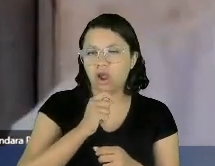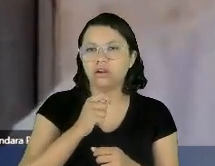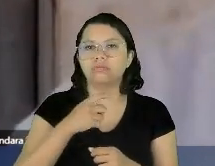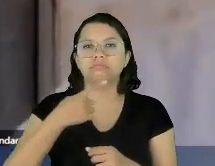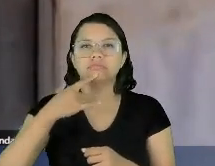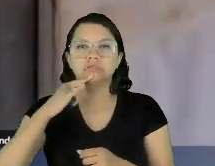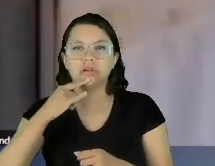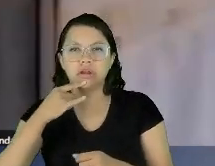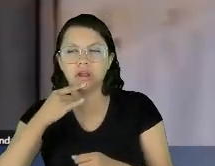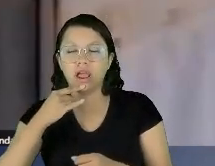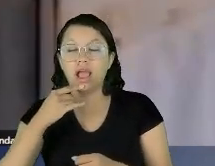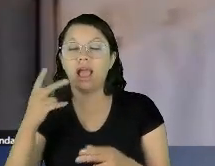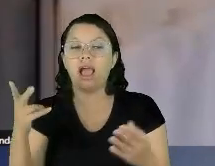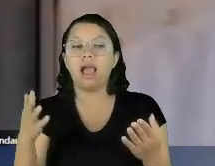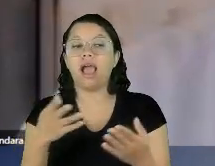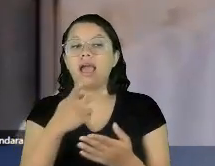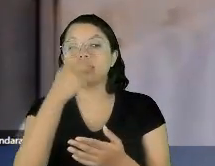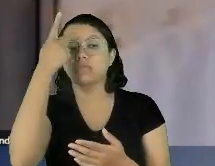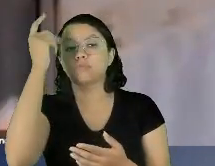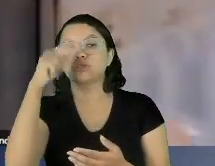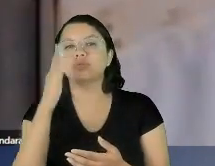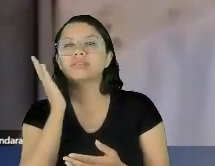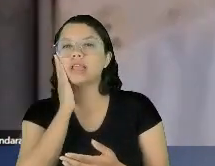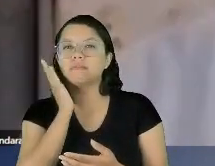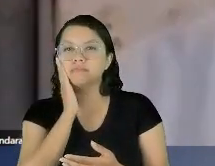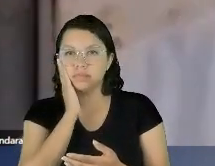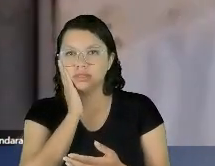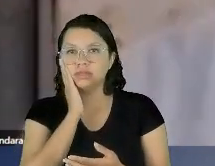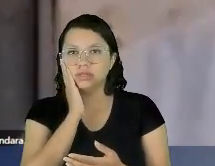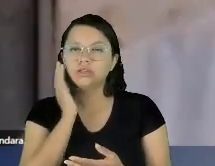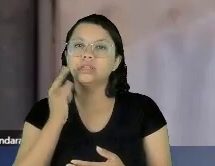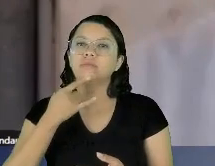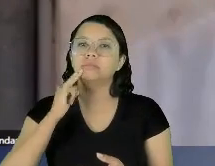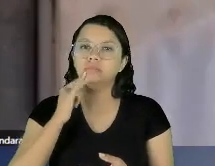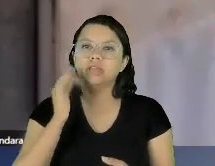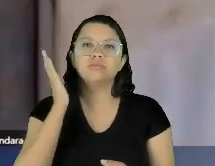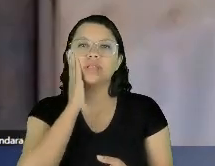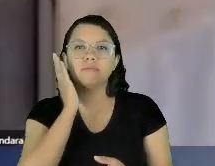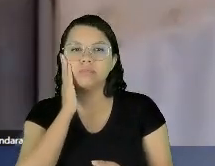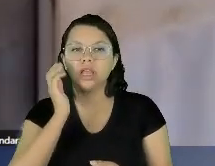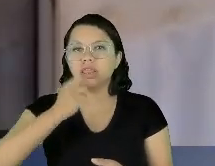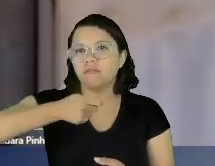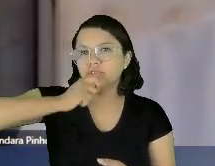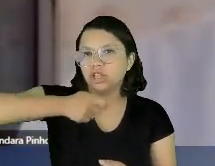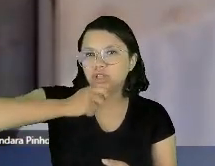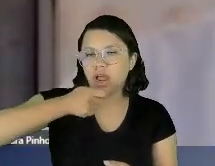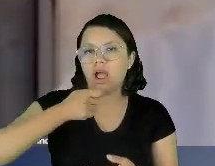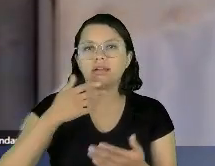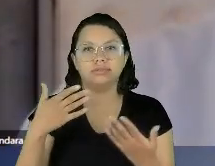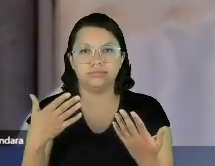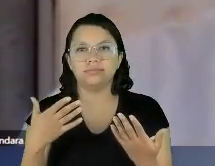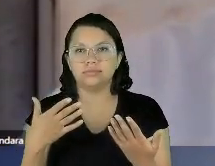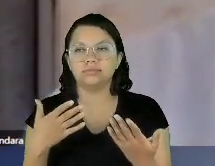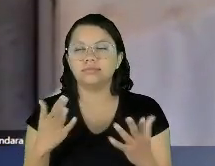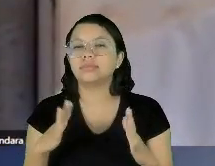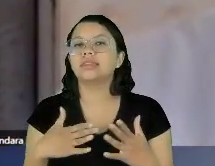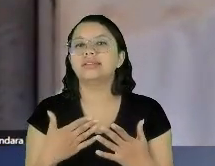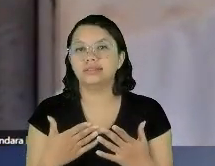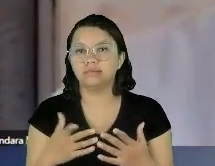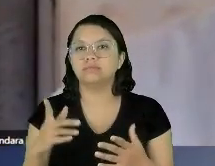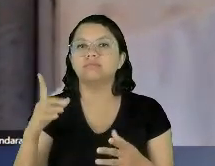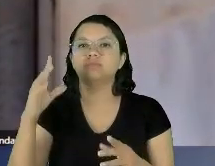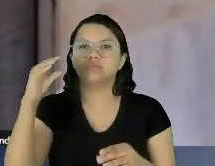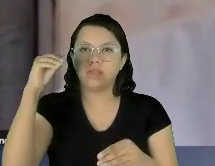alcoólica, essa pessoa, ela sabia que estava fazendo essa ingestão. Então, também